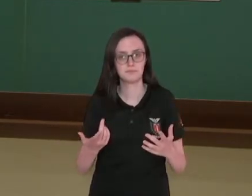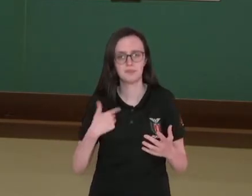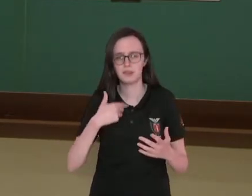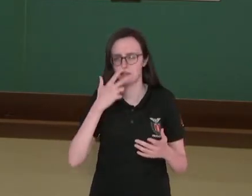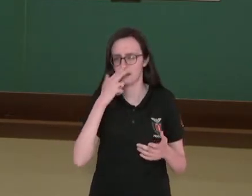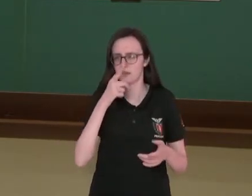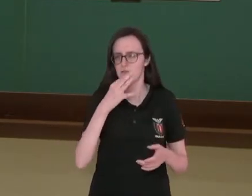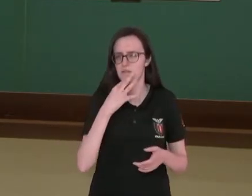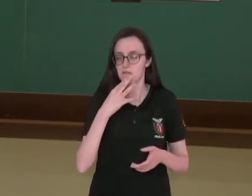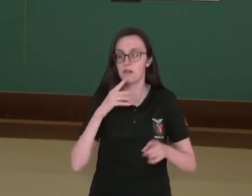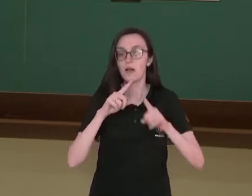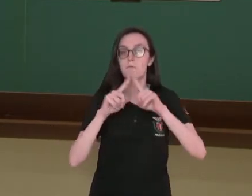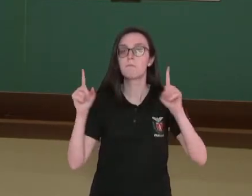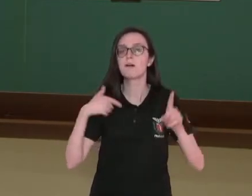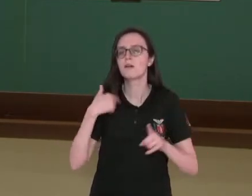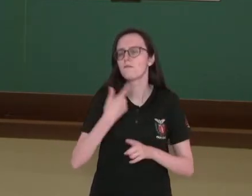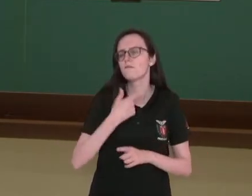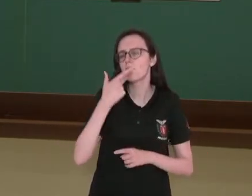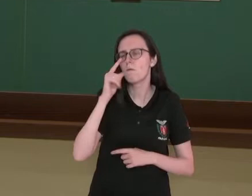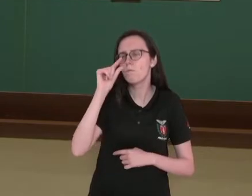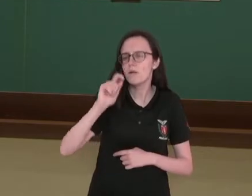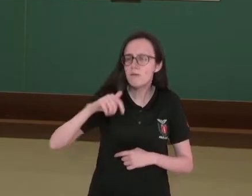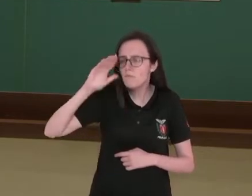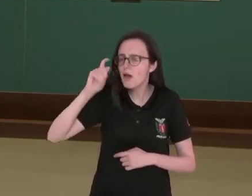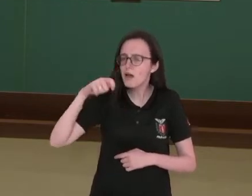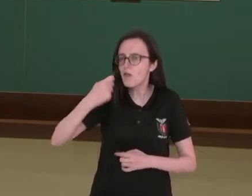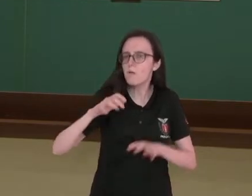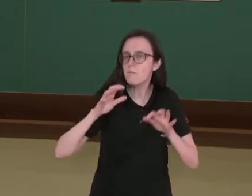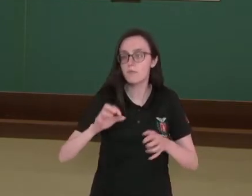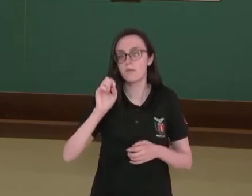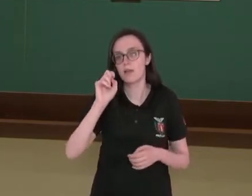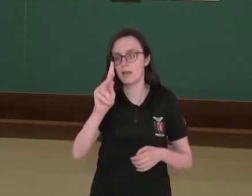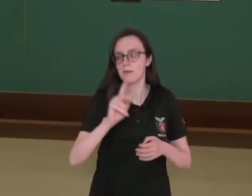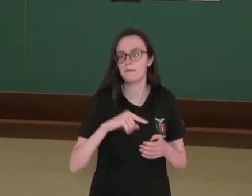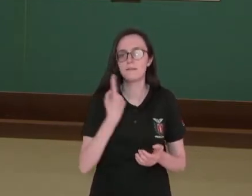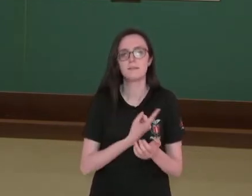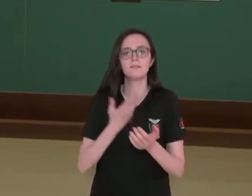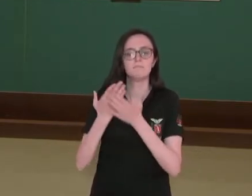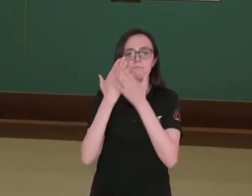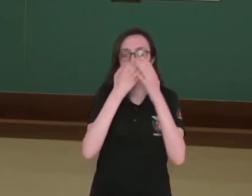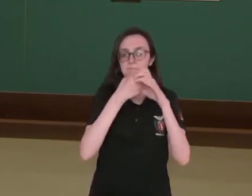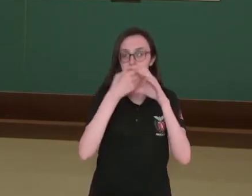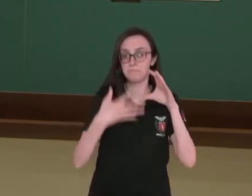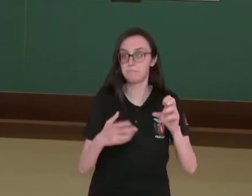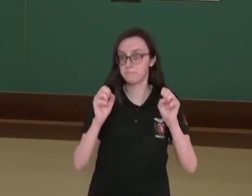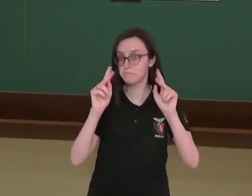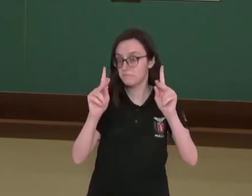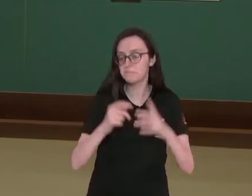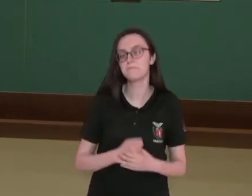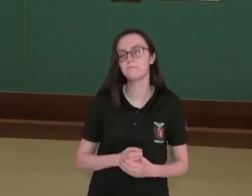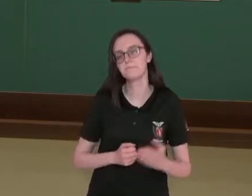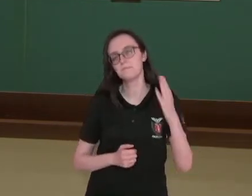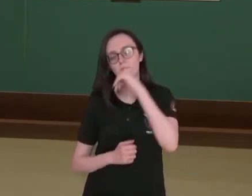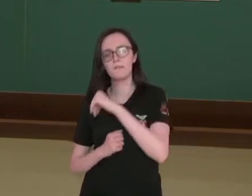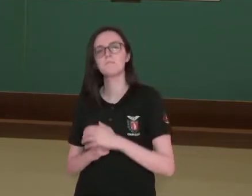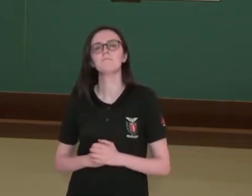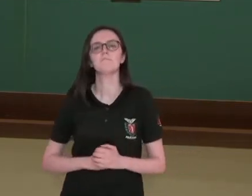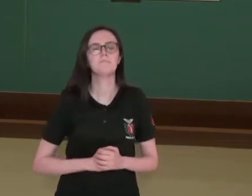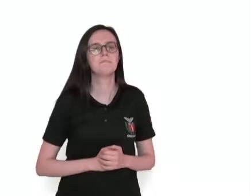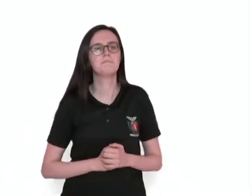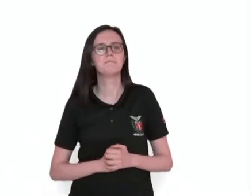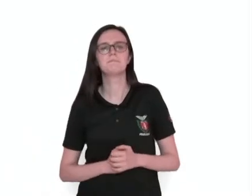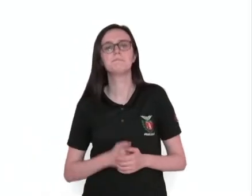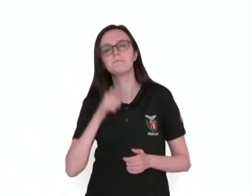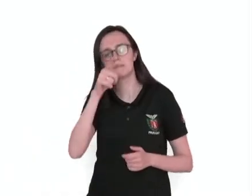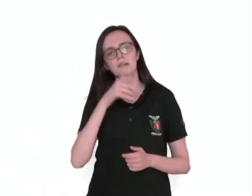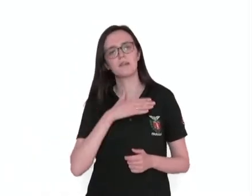sim, né? Mas vamos falar um pouquinho mais sobre ele. Vamos avançar, vamos estudar suas características, tá? Vamos lá, então? Então, você